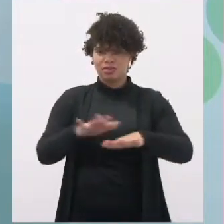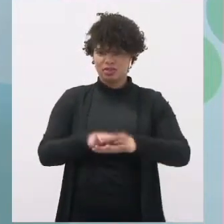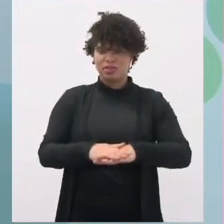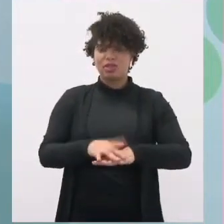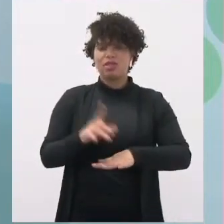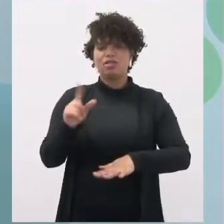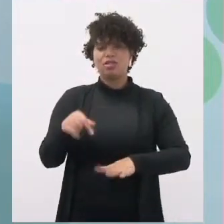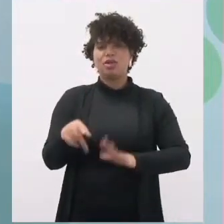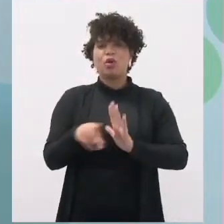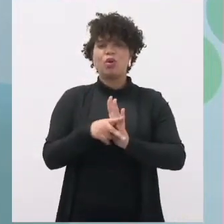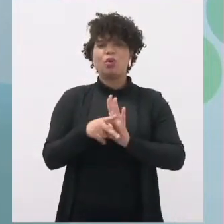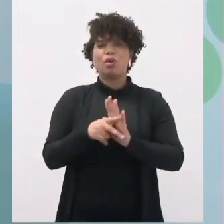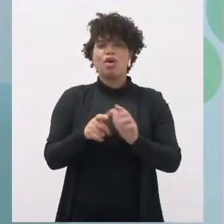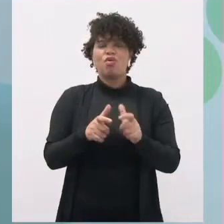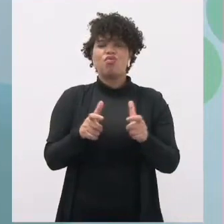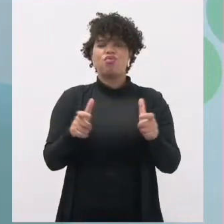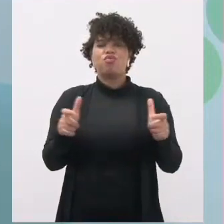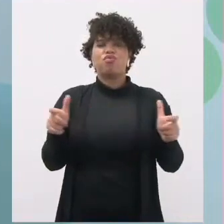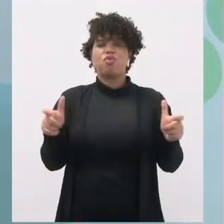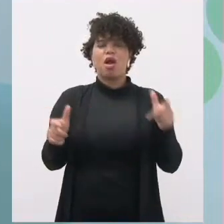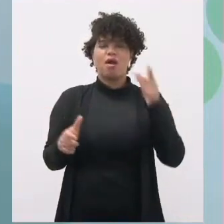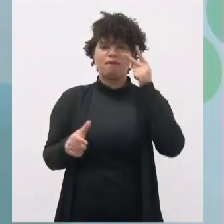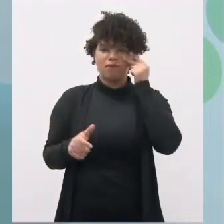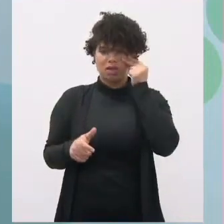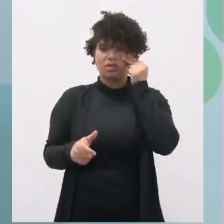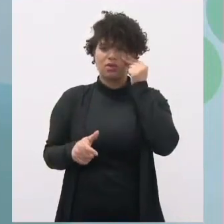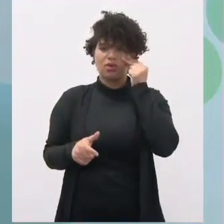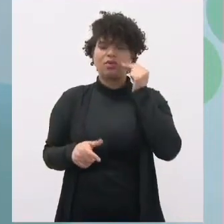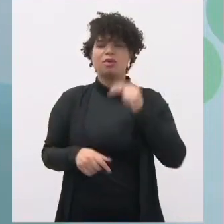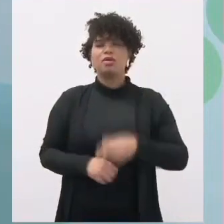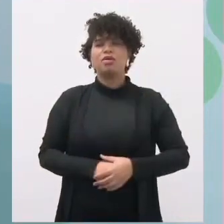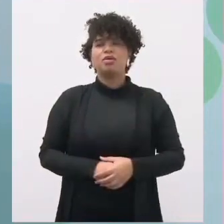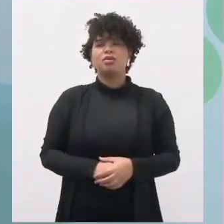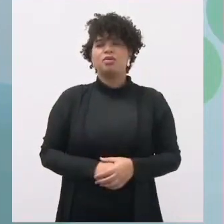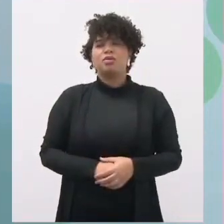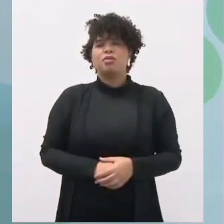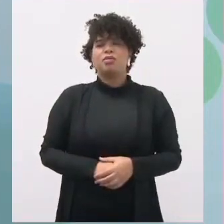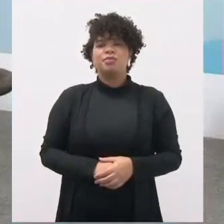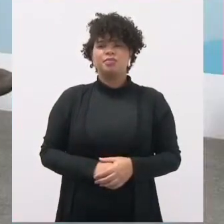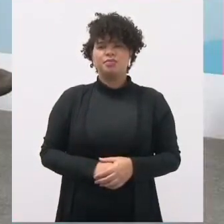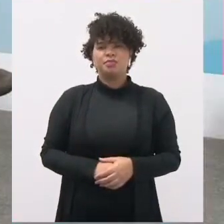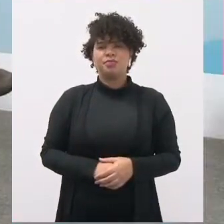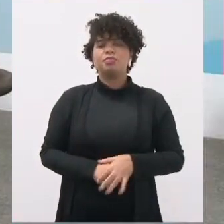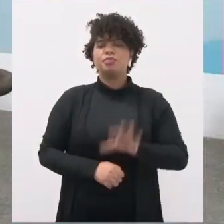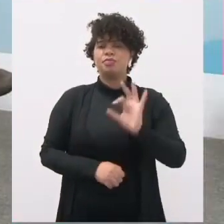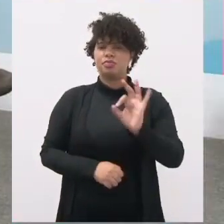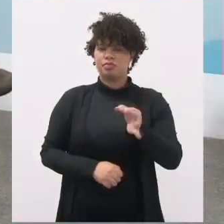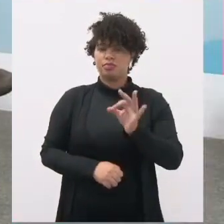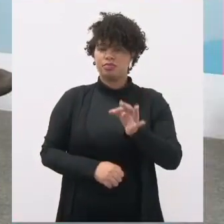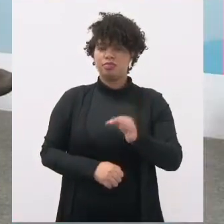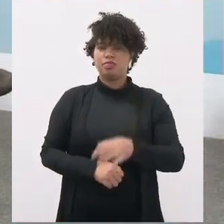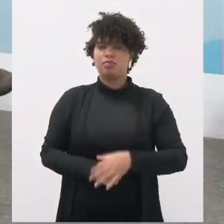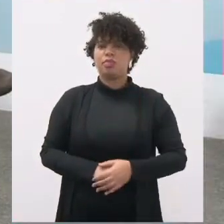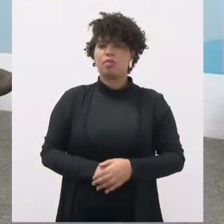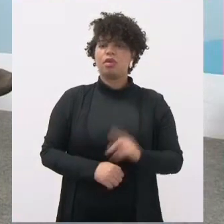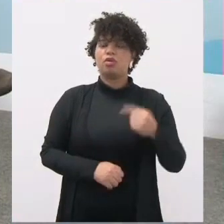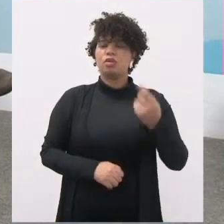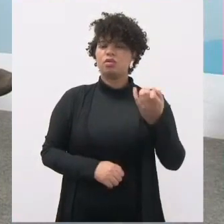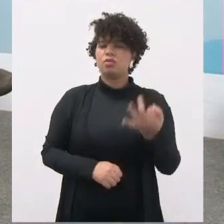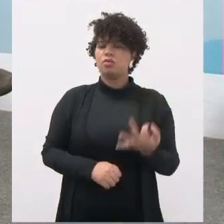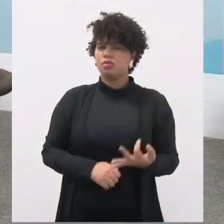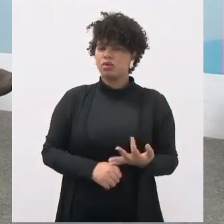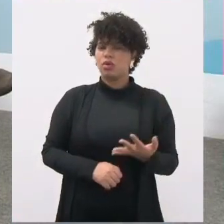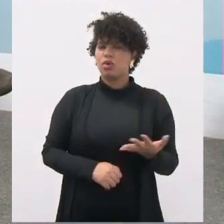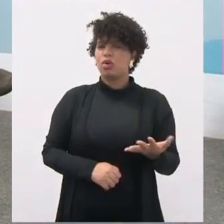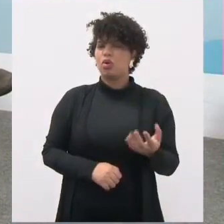extrapolando o ambiente físico que é a unidade escolar. Então, Marcelo, aqui a gente está falando da